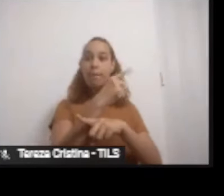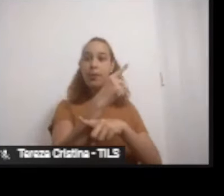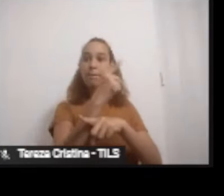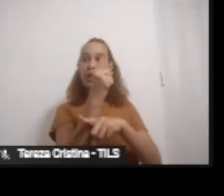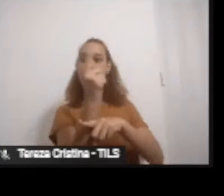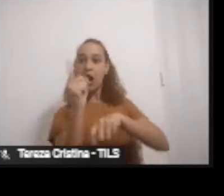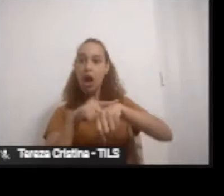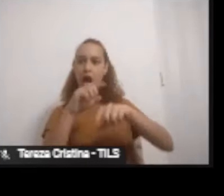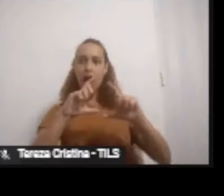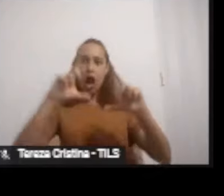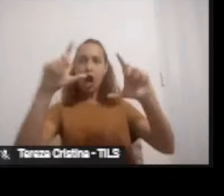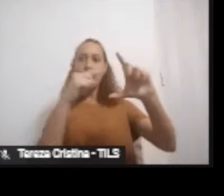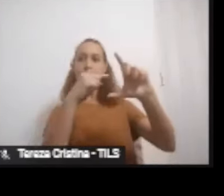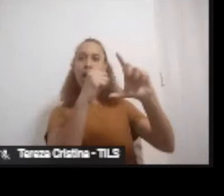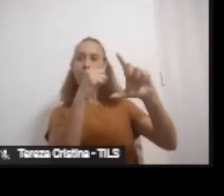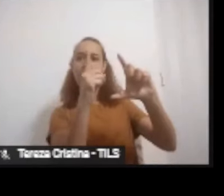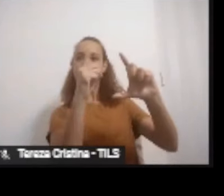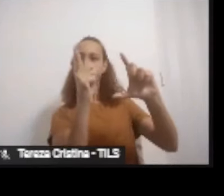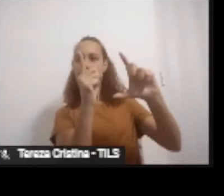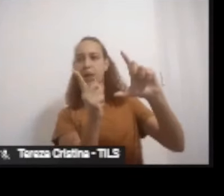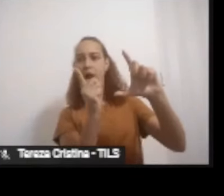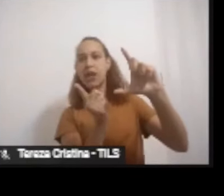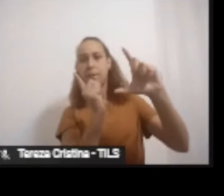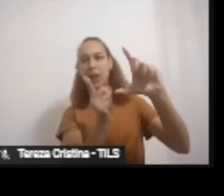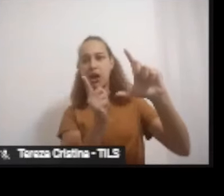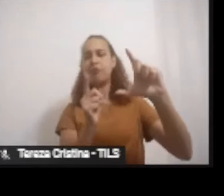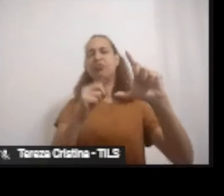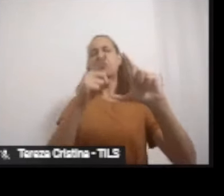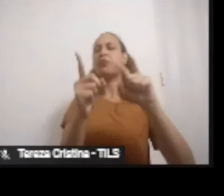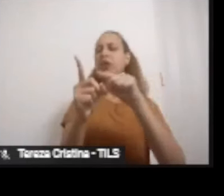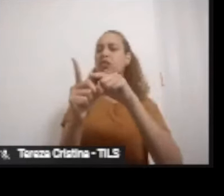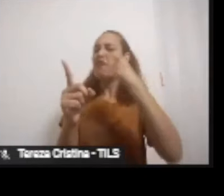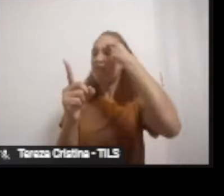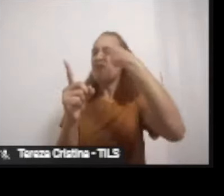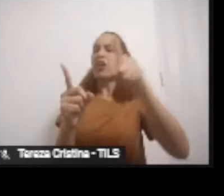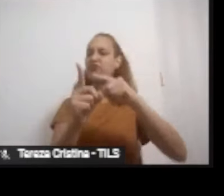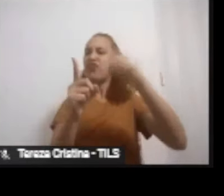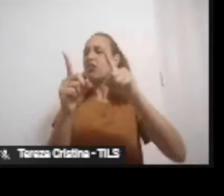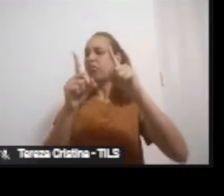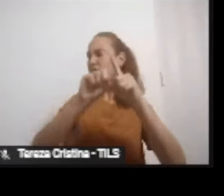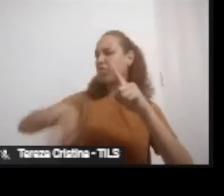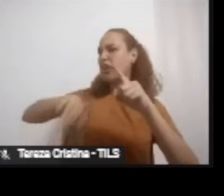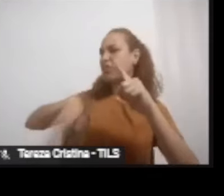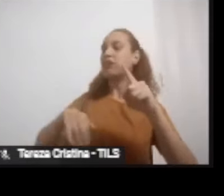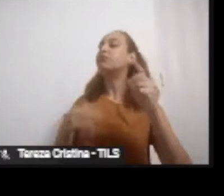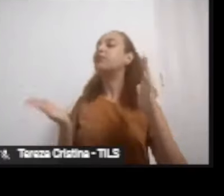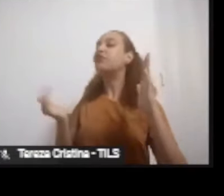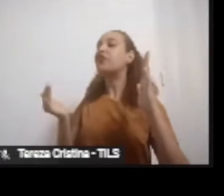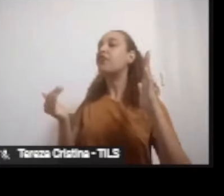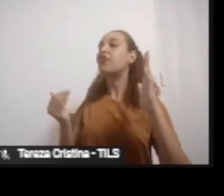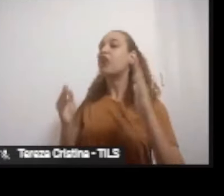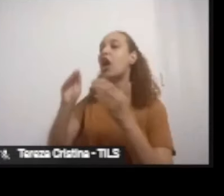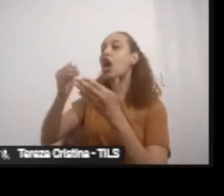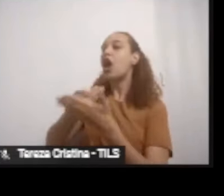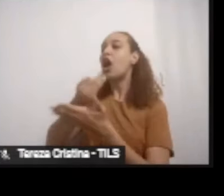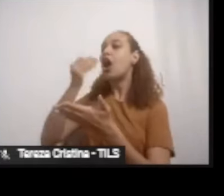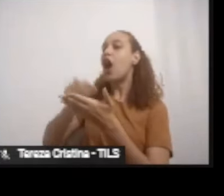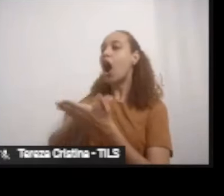ponteiros. Ou melhor, o relógio mandou os ponteiros embora e convidou os talheres para marcarem a